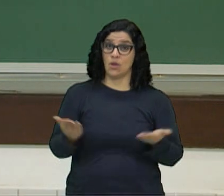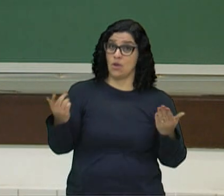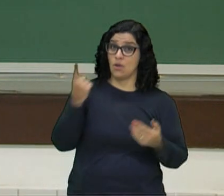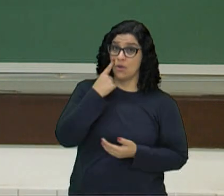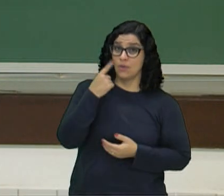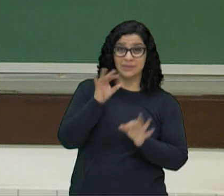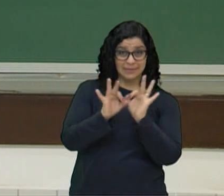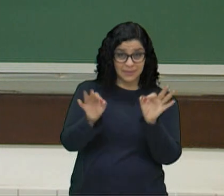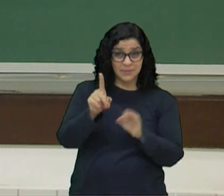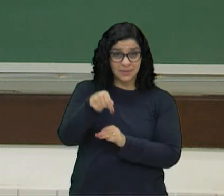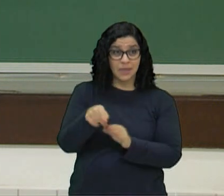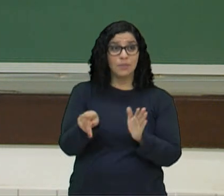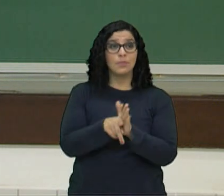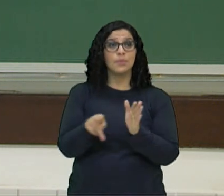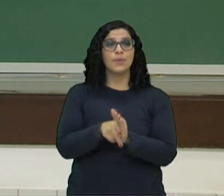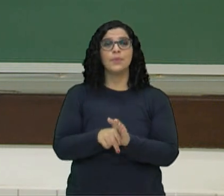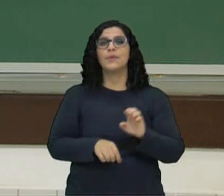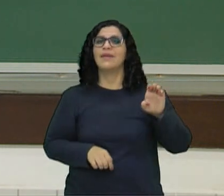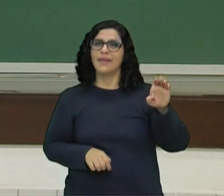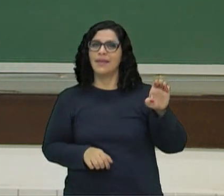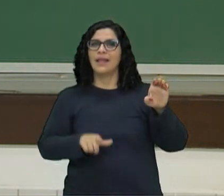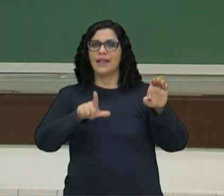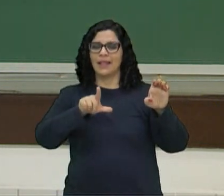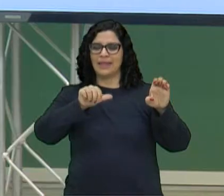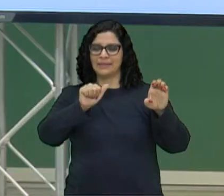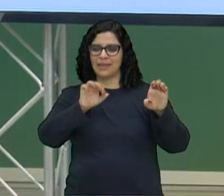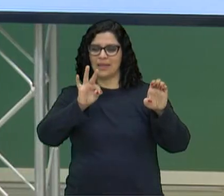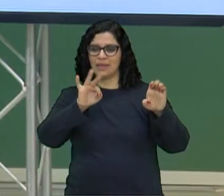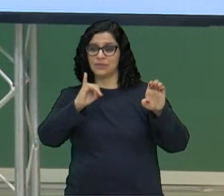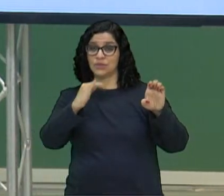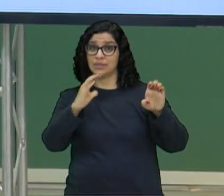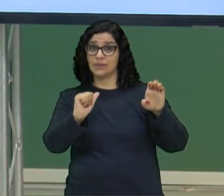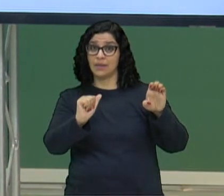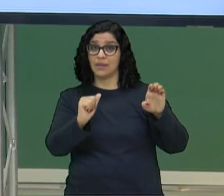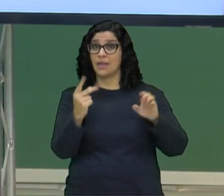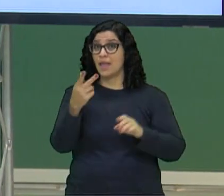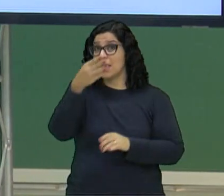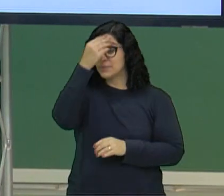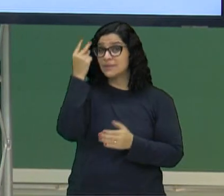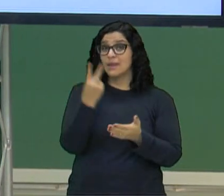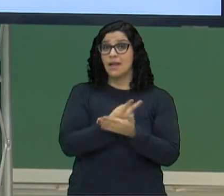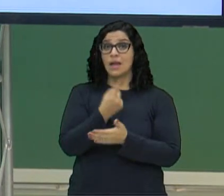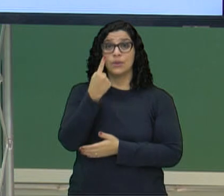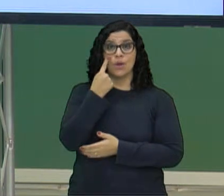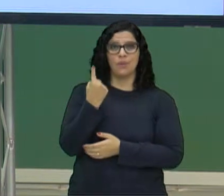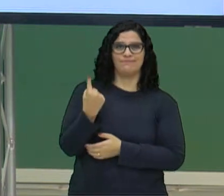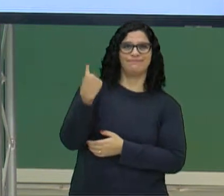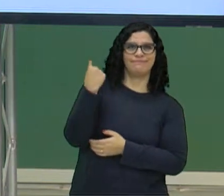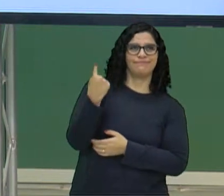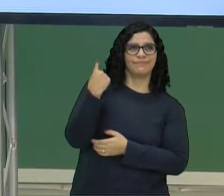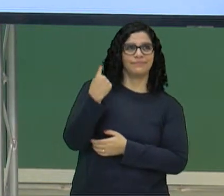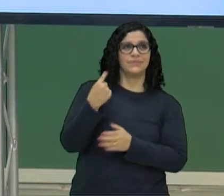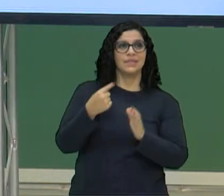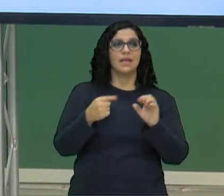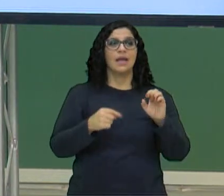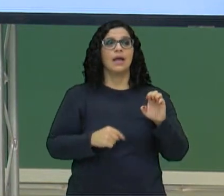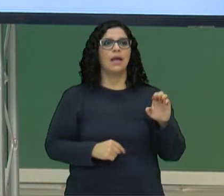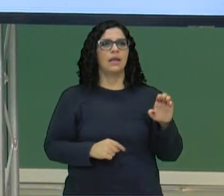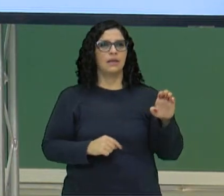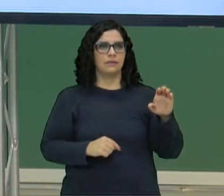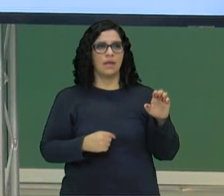Pessoal, simples, né? Fermentação lática. Uma coisinha aqui, pessoal, que eu esqueci de comentar para vocês. Olha só, essa última aqui é